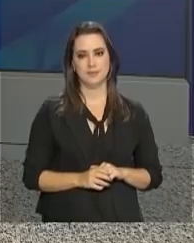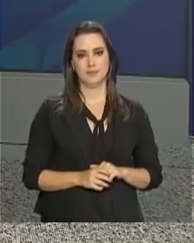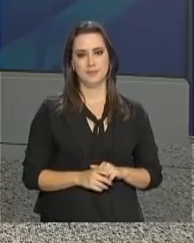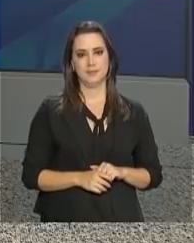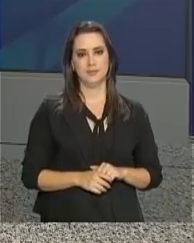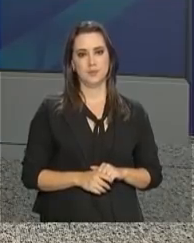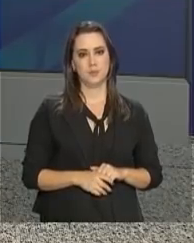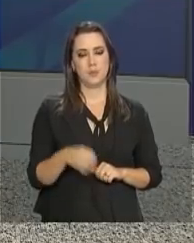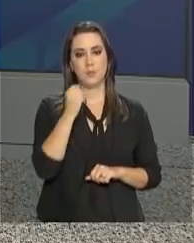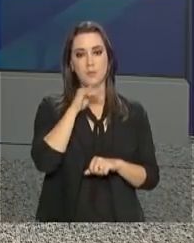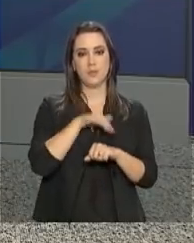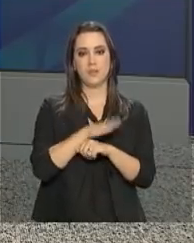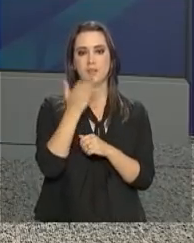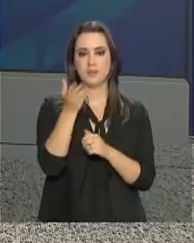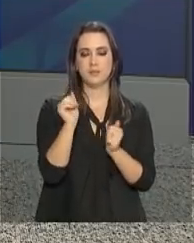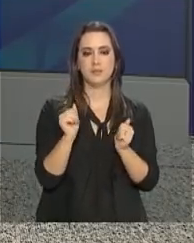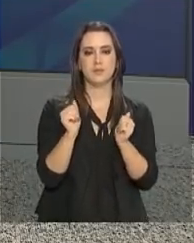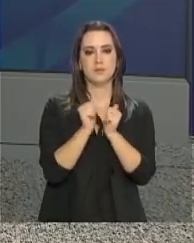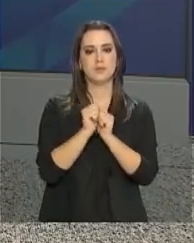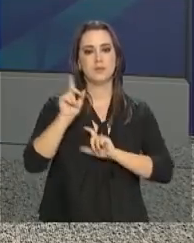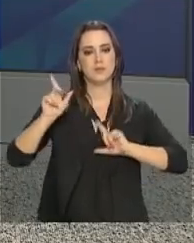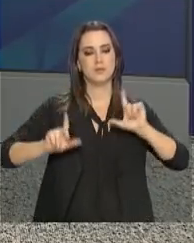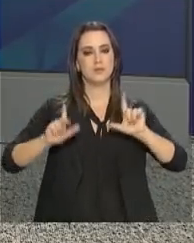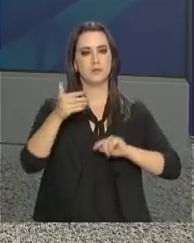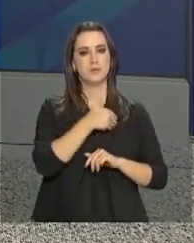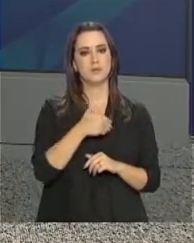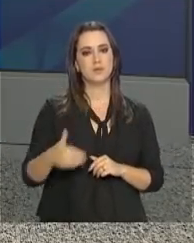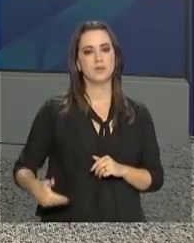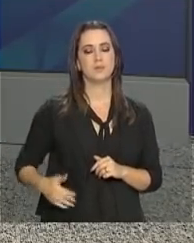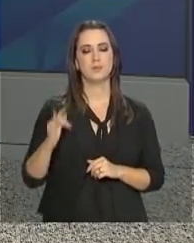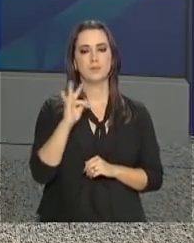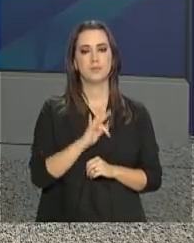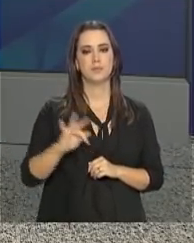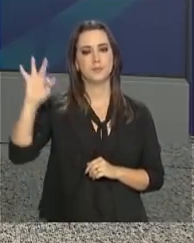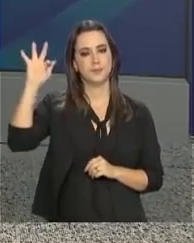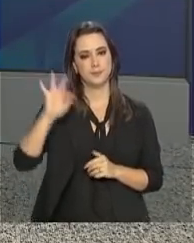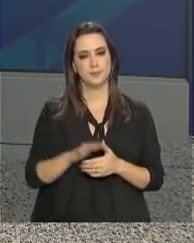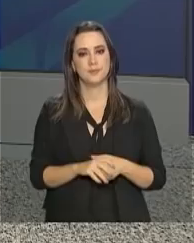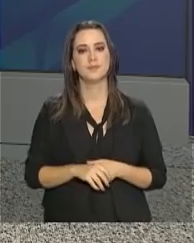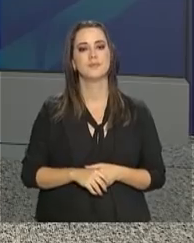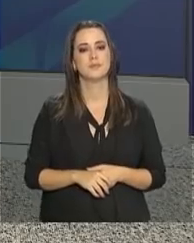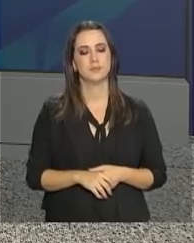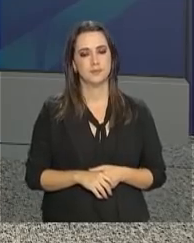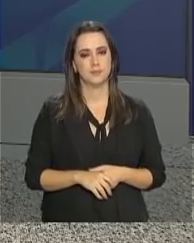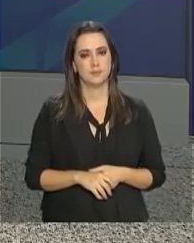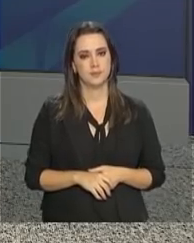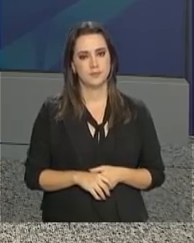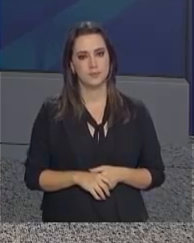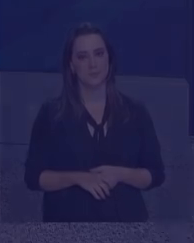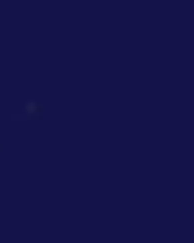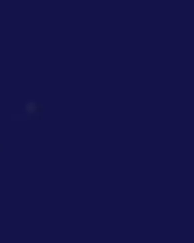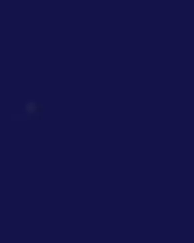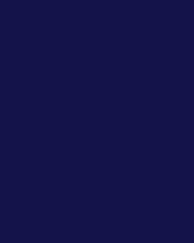87 uma boa noite pra você continue com a gente aqui na nbr a tv do governo federal